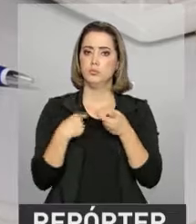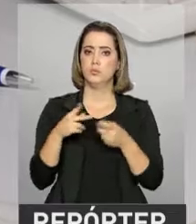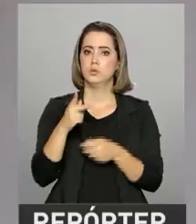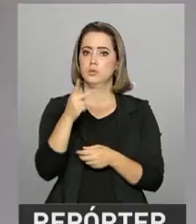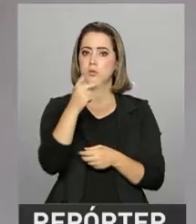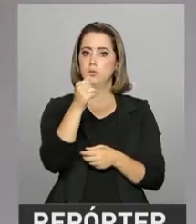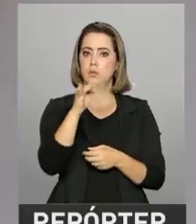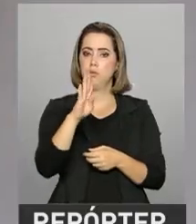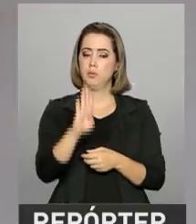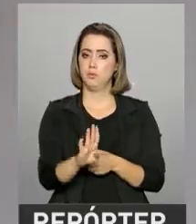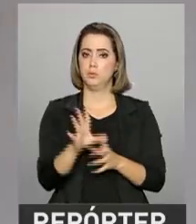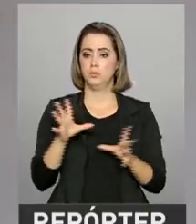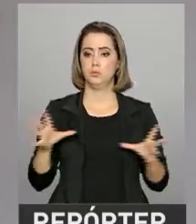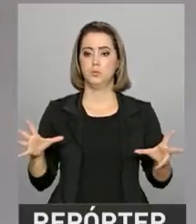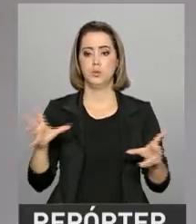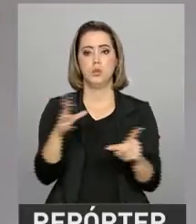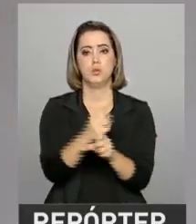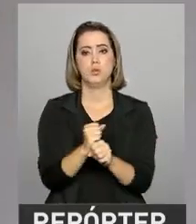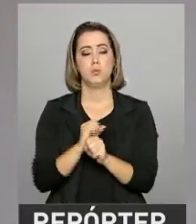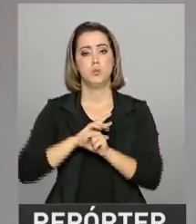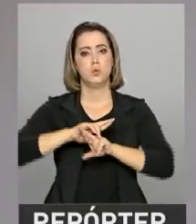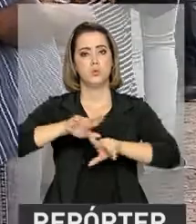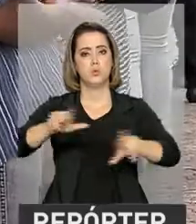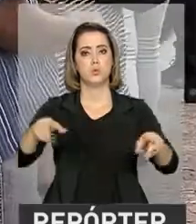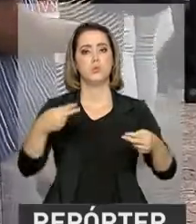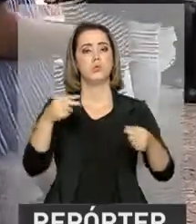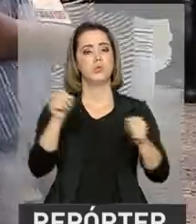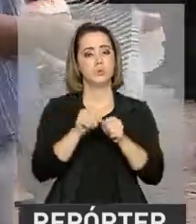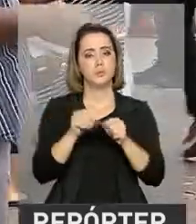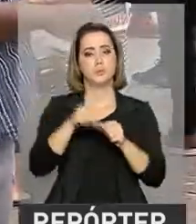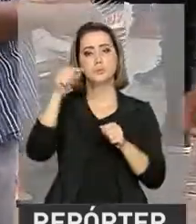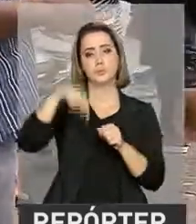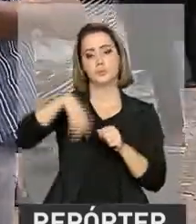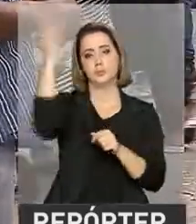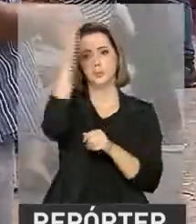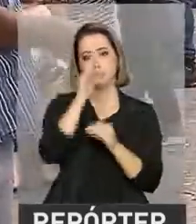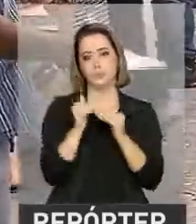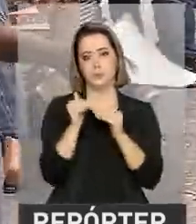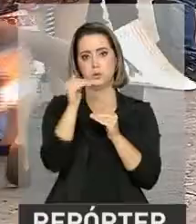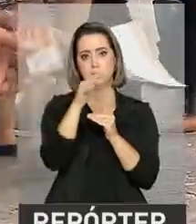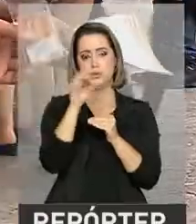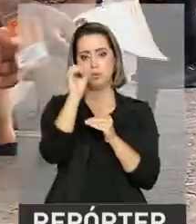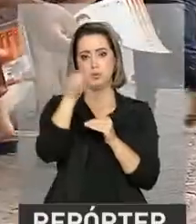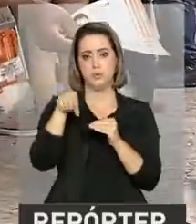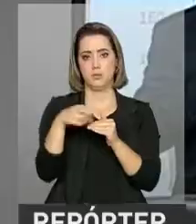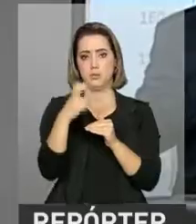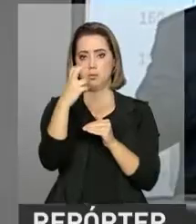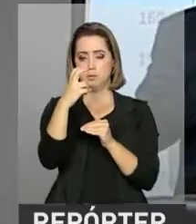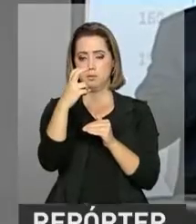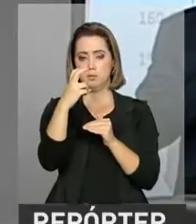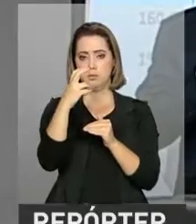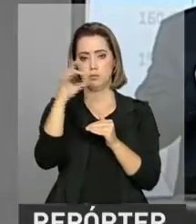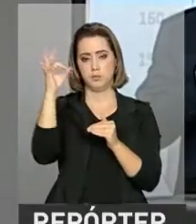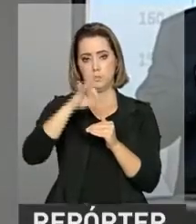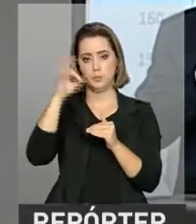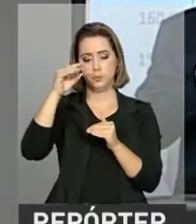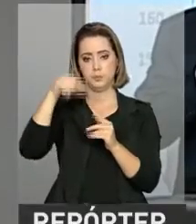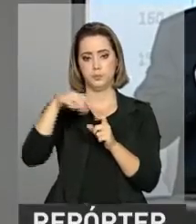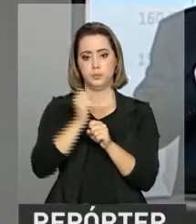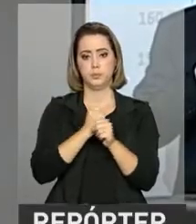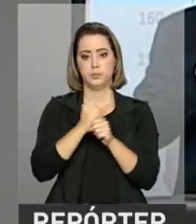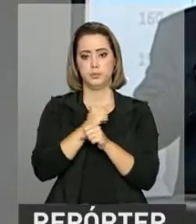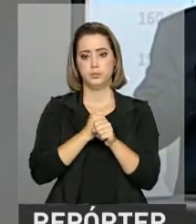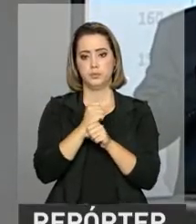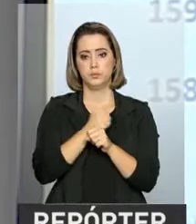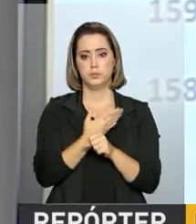interno bruto que é a soma dos bens e serviços produzidos no país cresça meio por cento este ano e que realmente foi